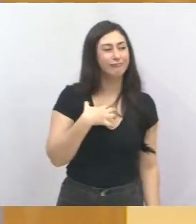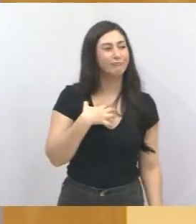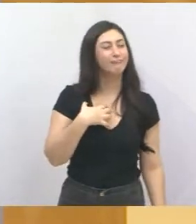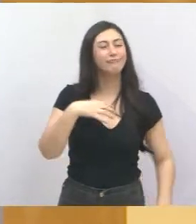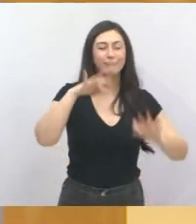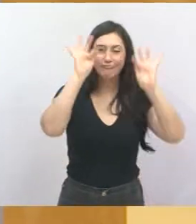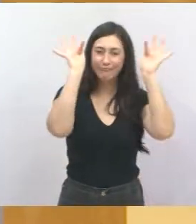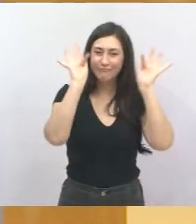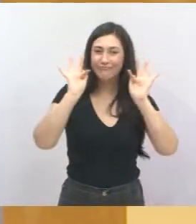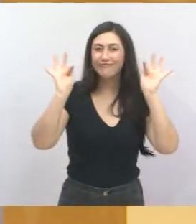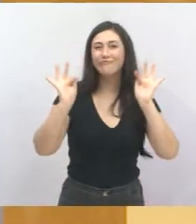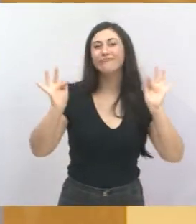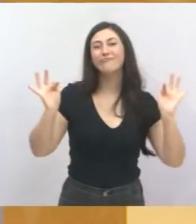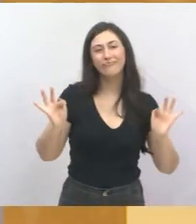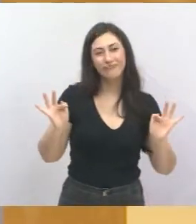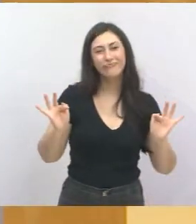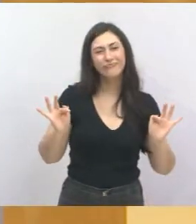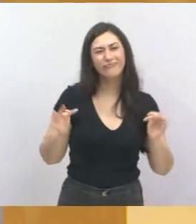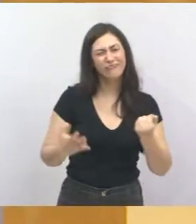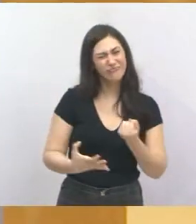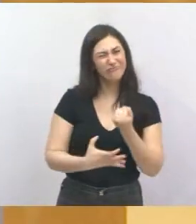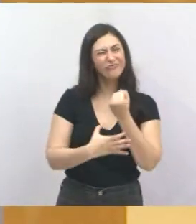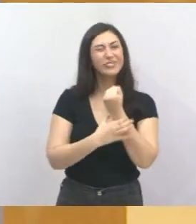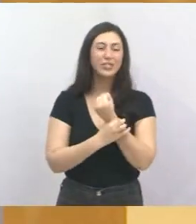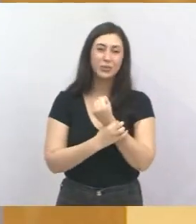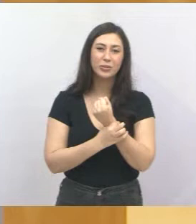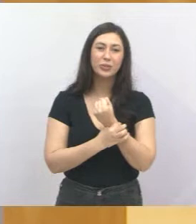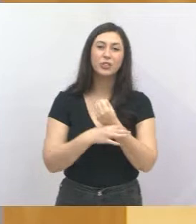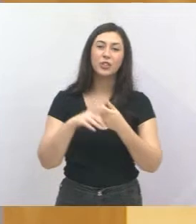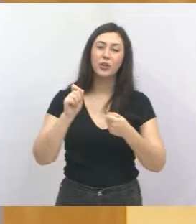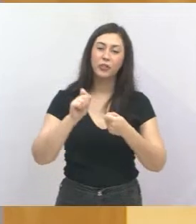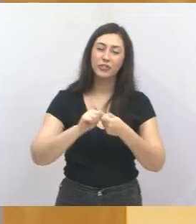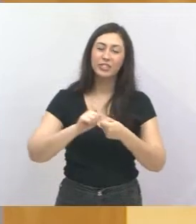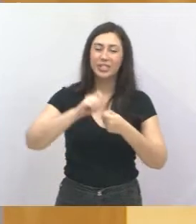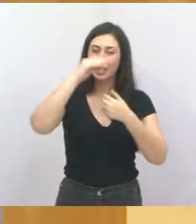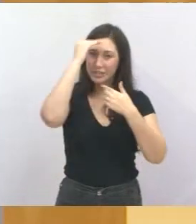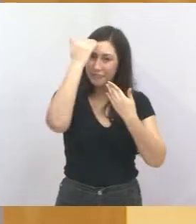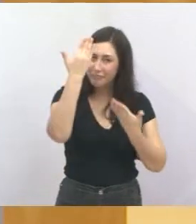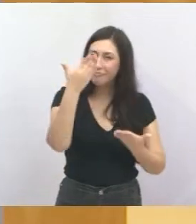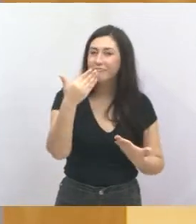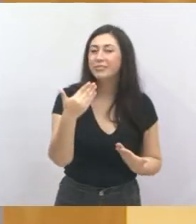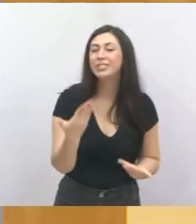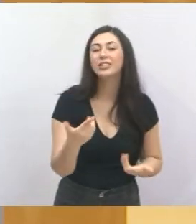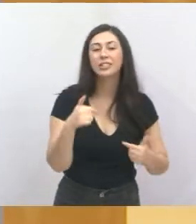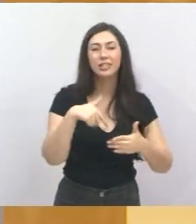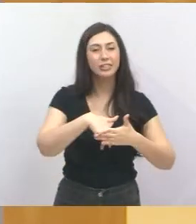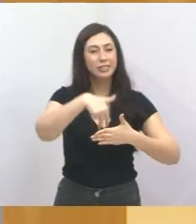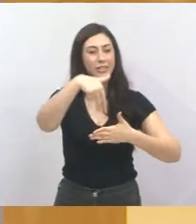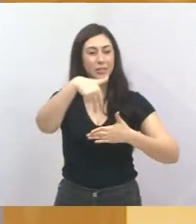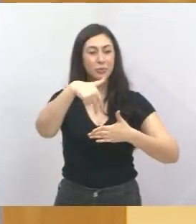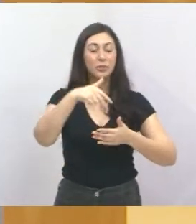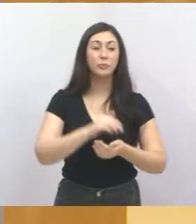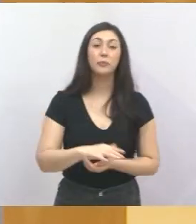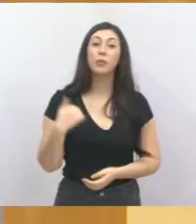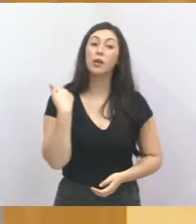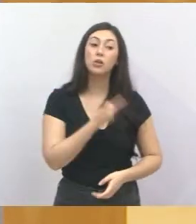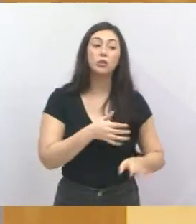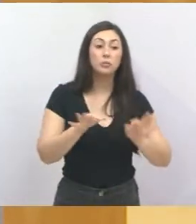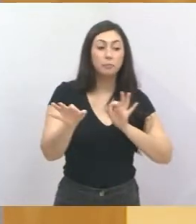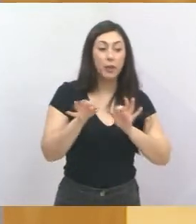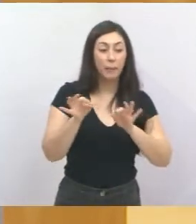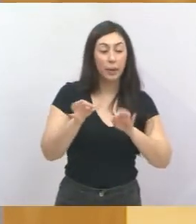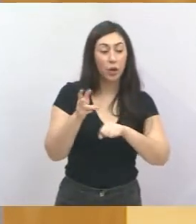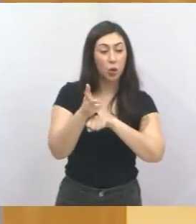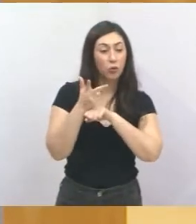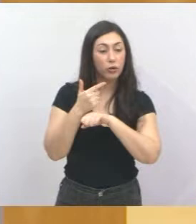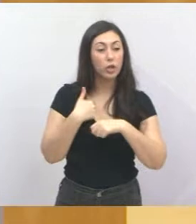bastante feliz e bastante seguro de prestar essa homenagem aqui na tribuna, né? Nós preparamos um vídeo, eu gostaria